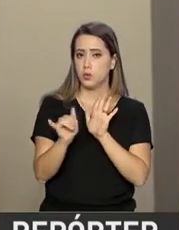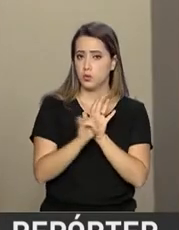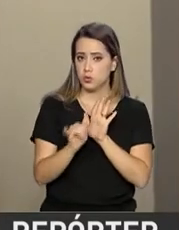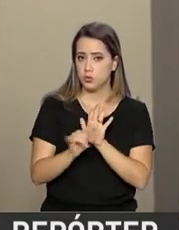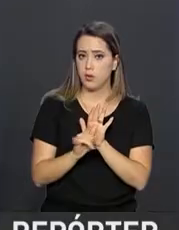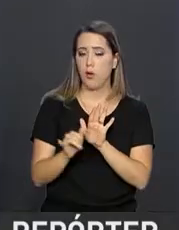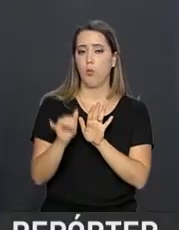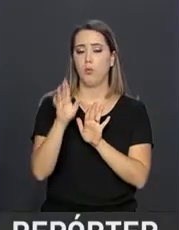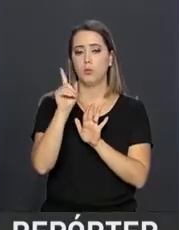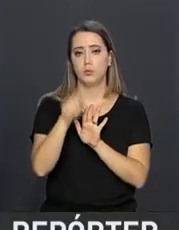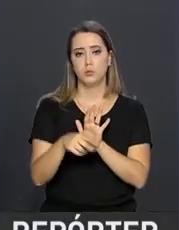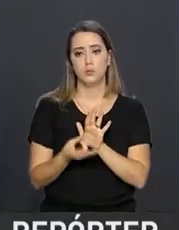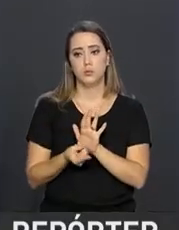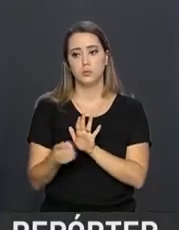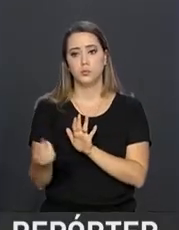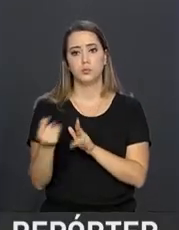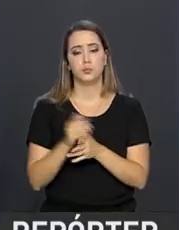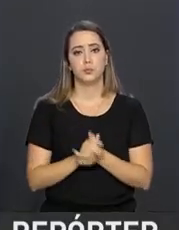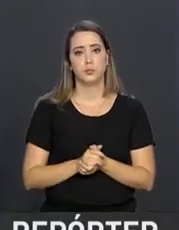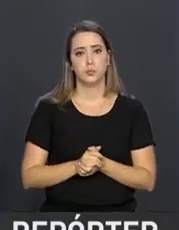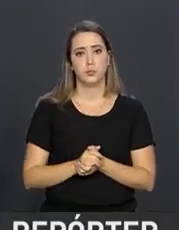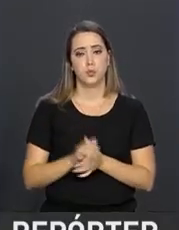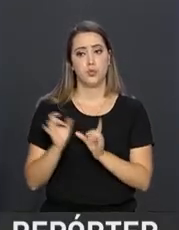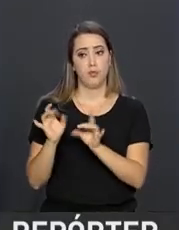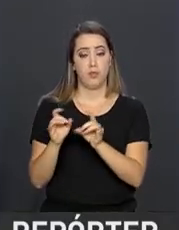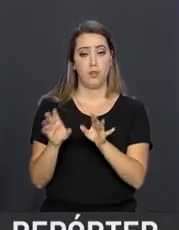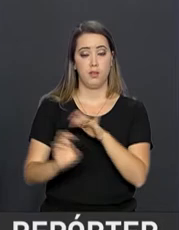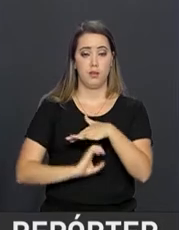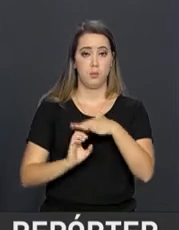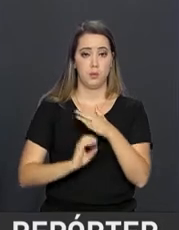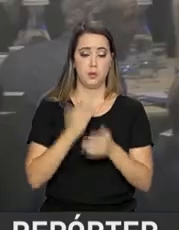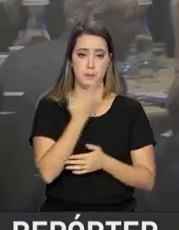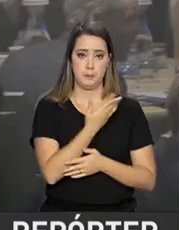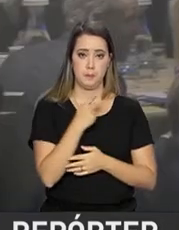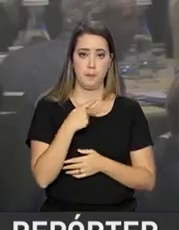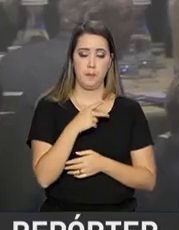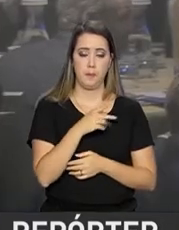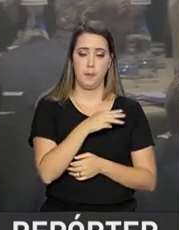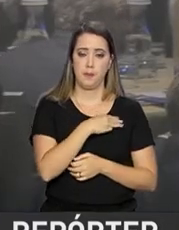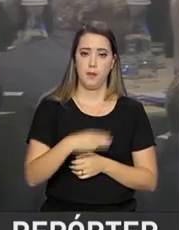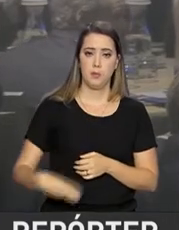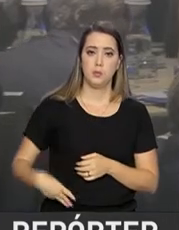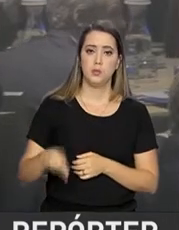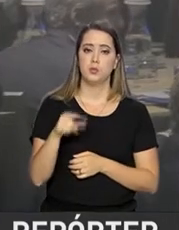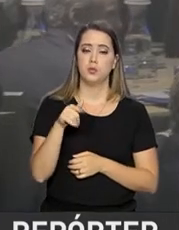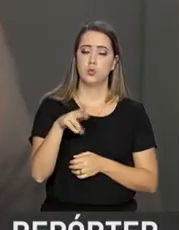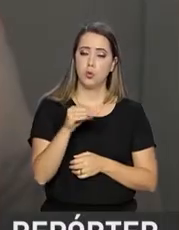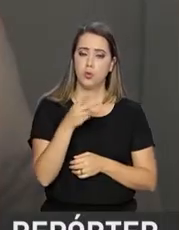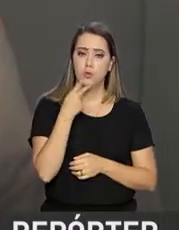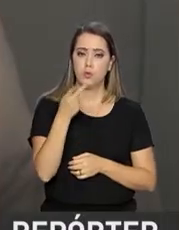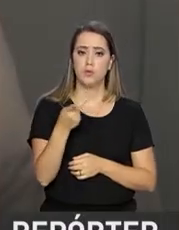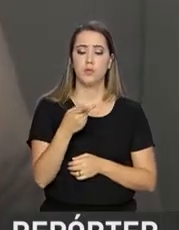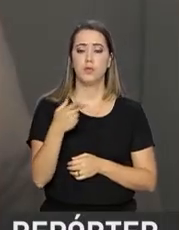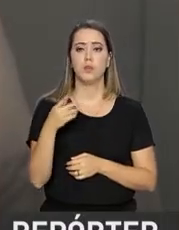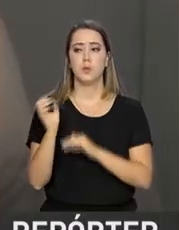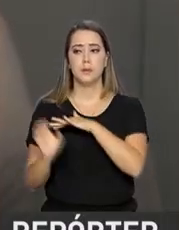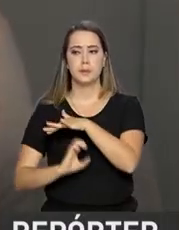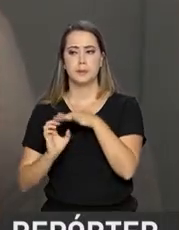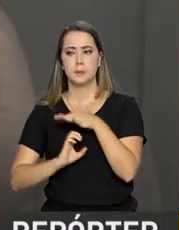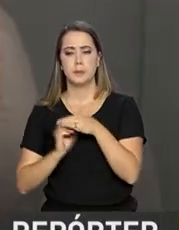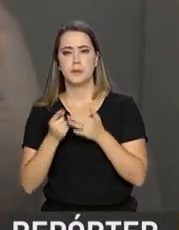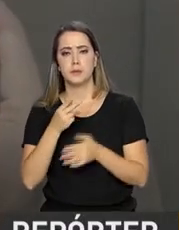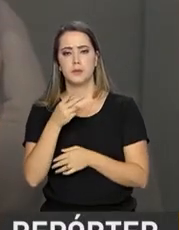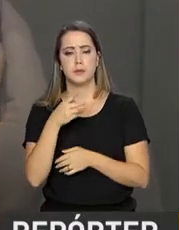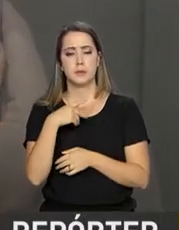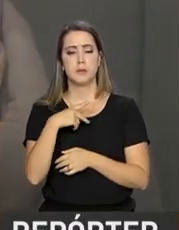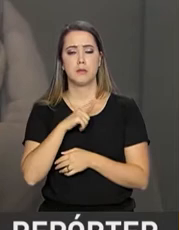da empresa o ministro de oliveira afirmou que a retomada do o brasil tem atraído os investidores nós percebemos que há